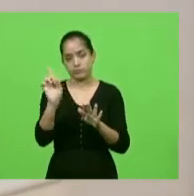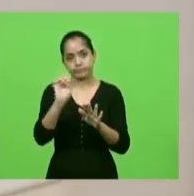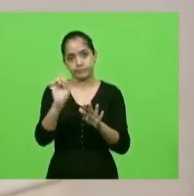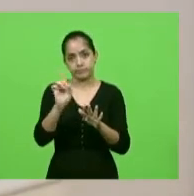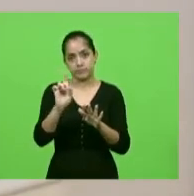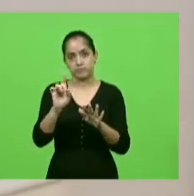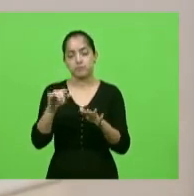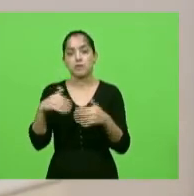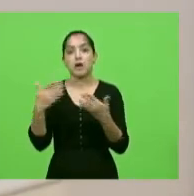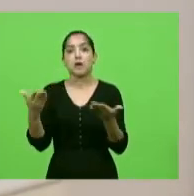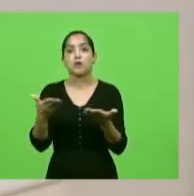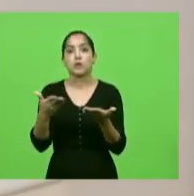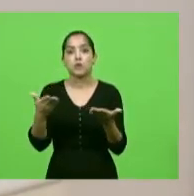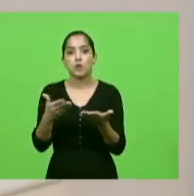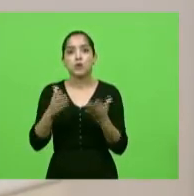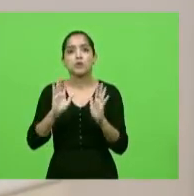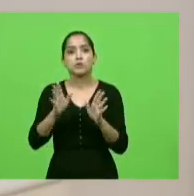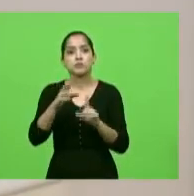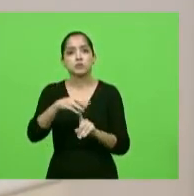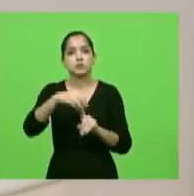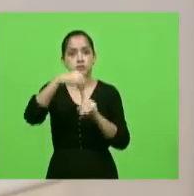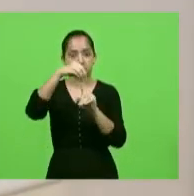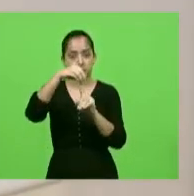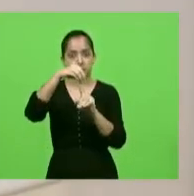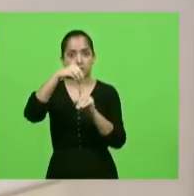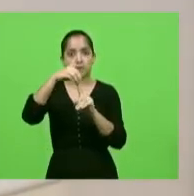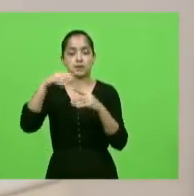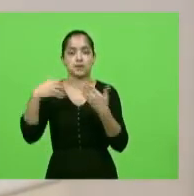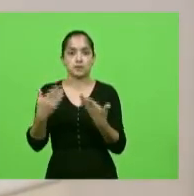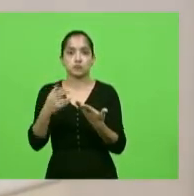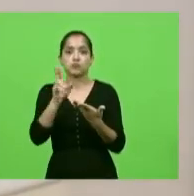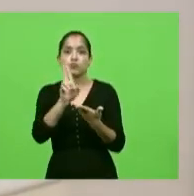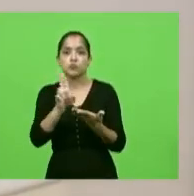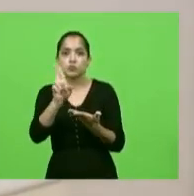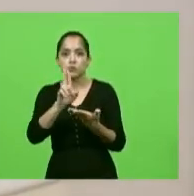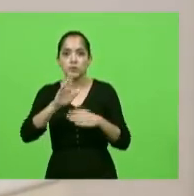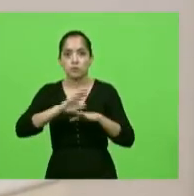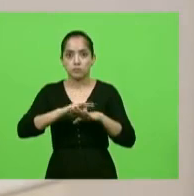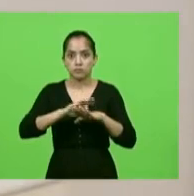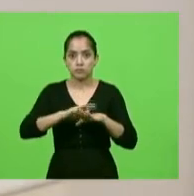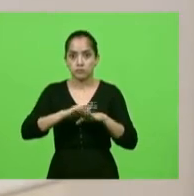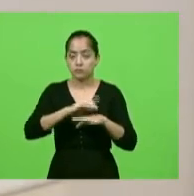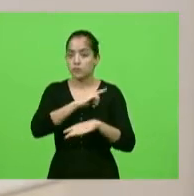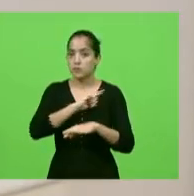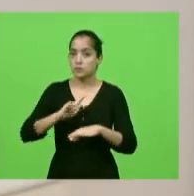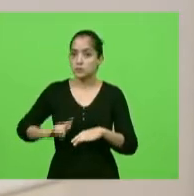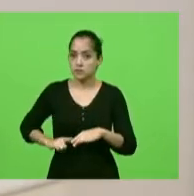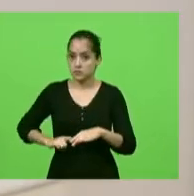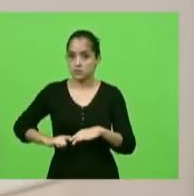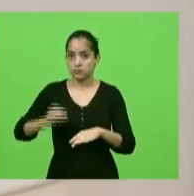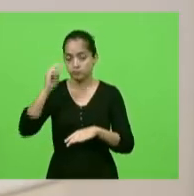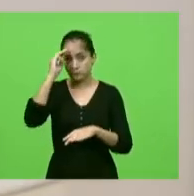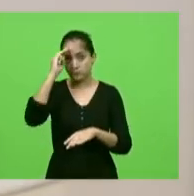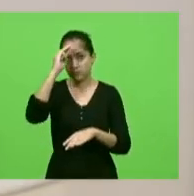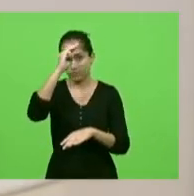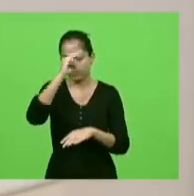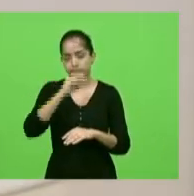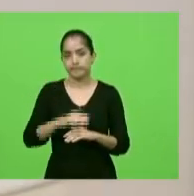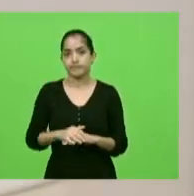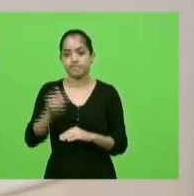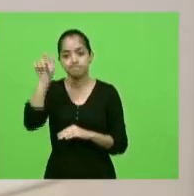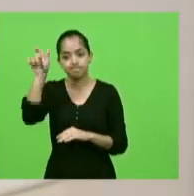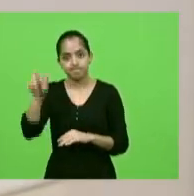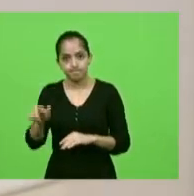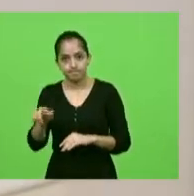nó górdio, como já destacado, é a não utilização por parte do excelentíssimo governador do estado, Carlos Moisés da Silva, de